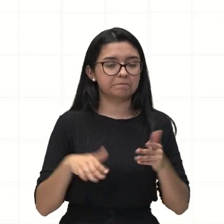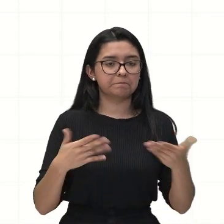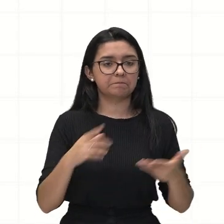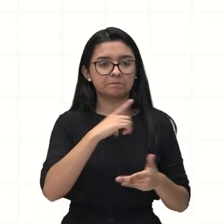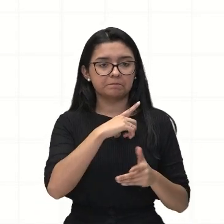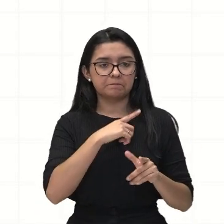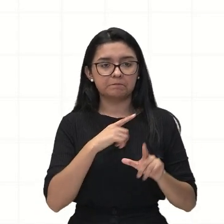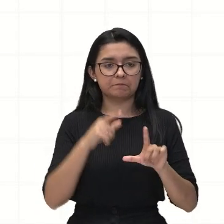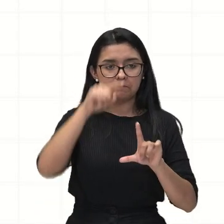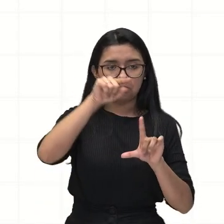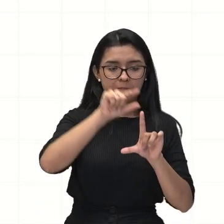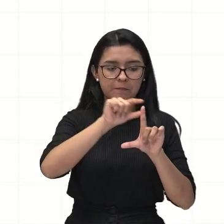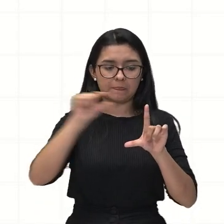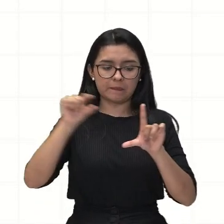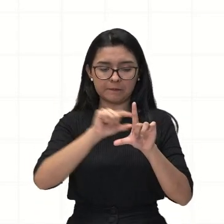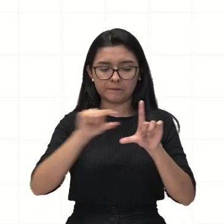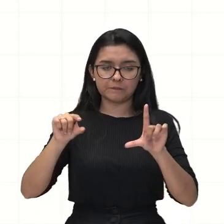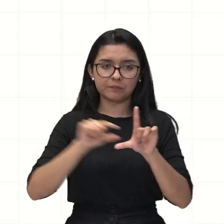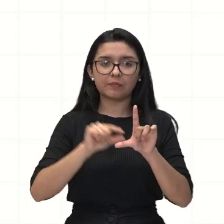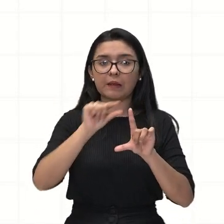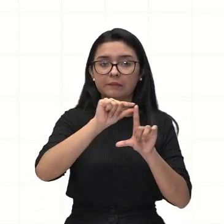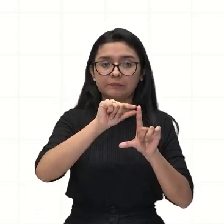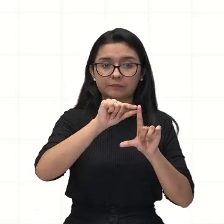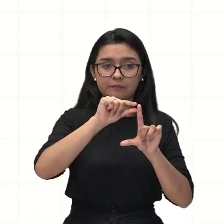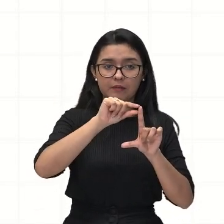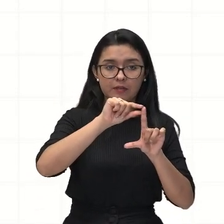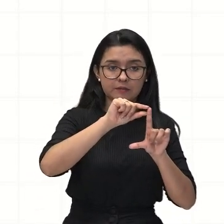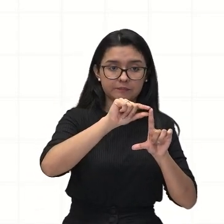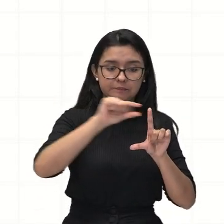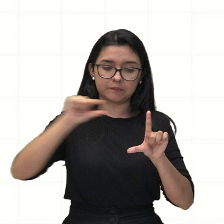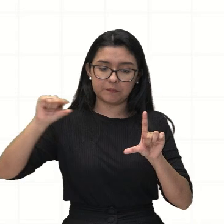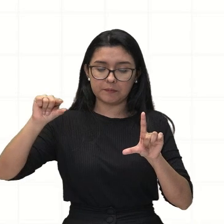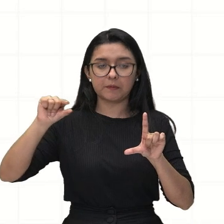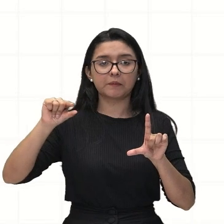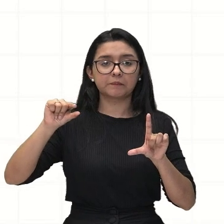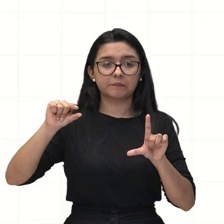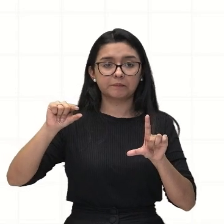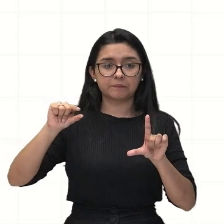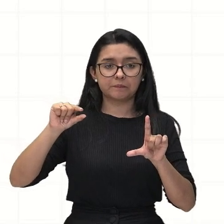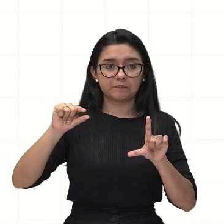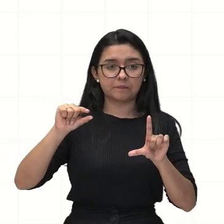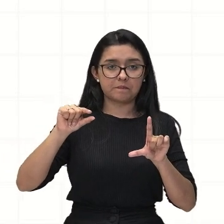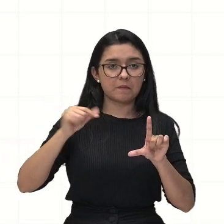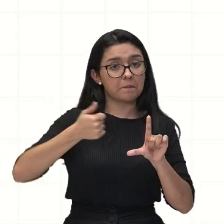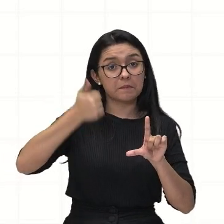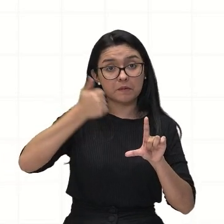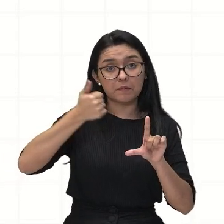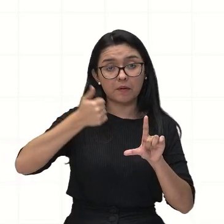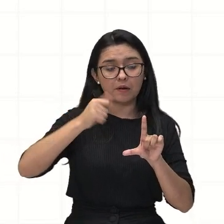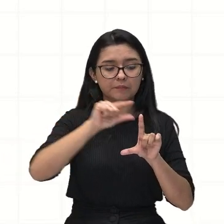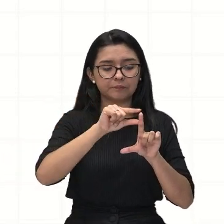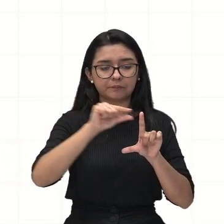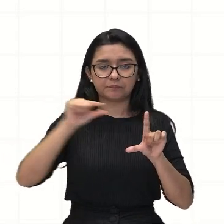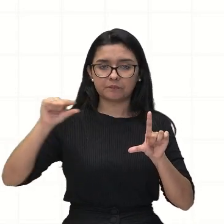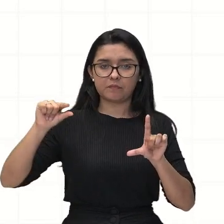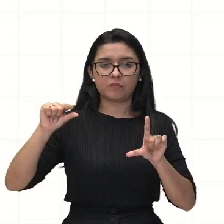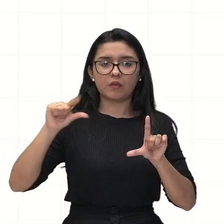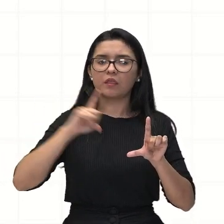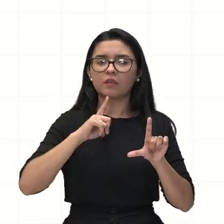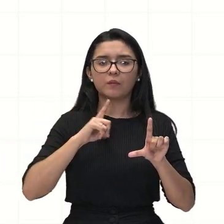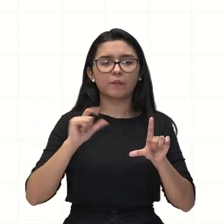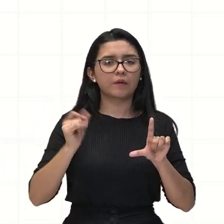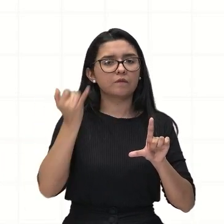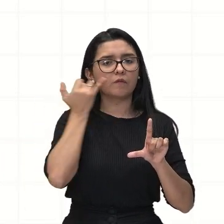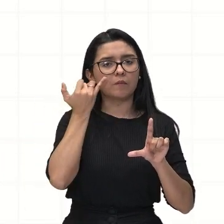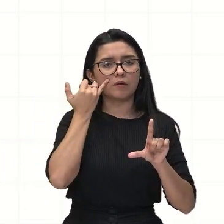aqui, né, na primeira barra aqui, né, apontando aqui a divisa, a barra vertical aqui, né,